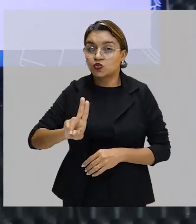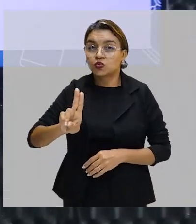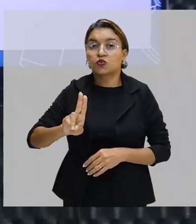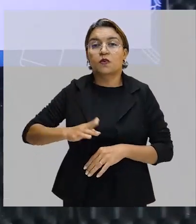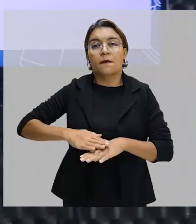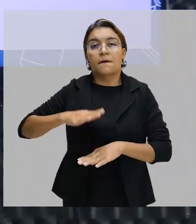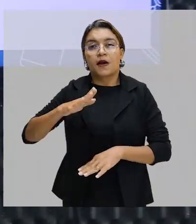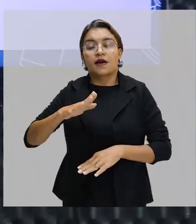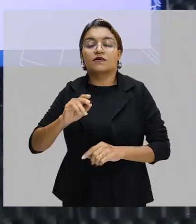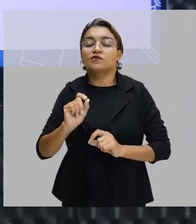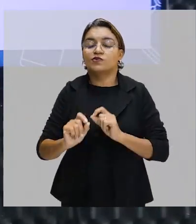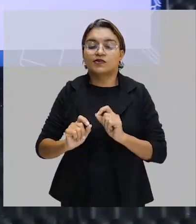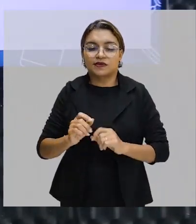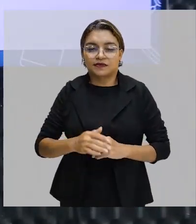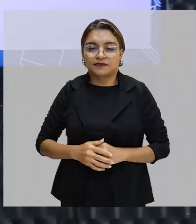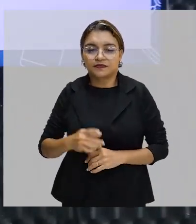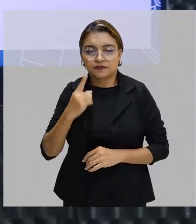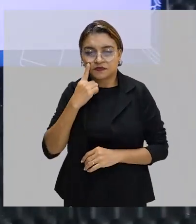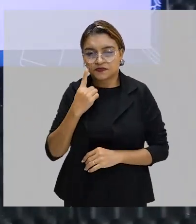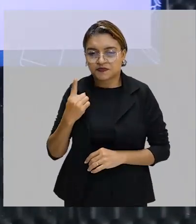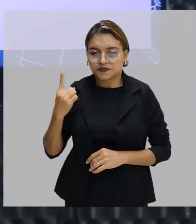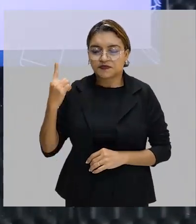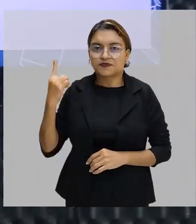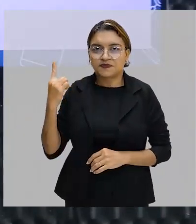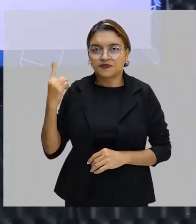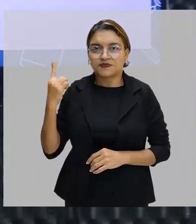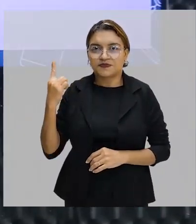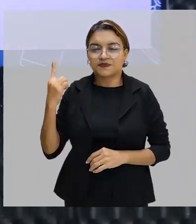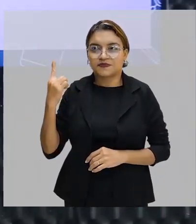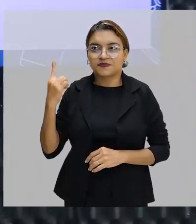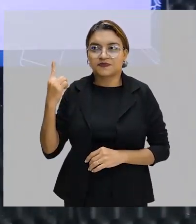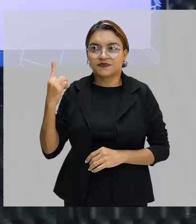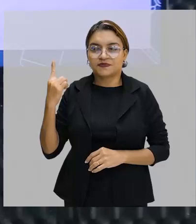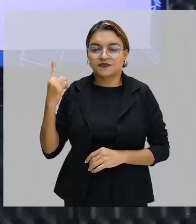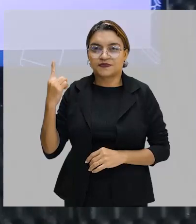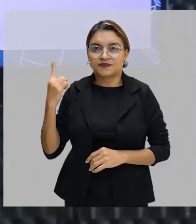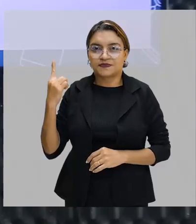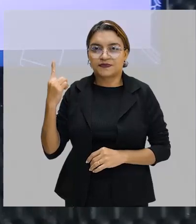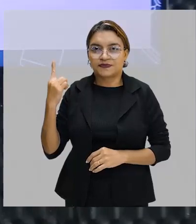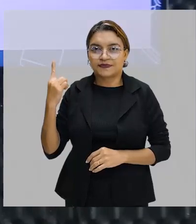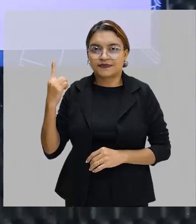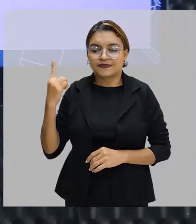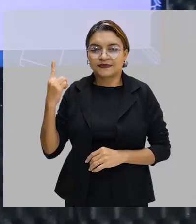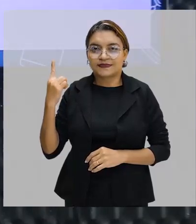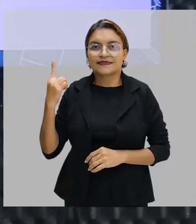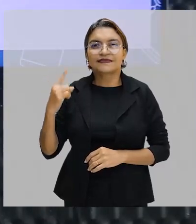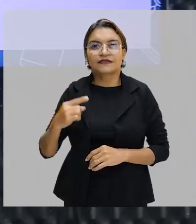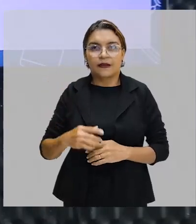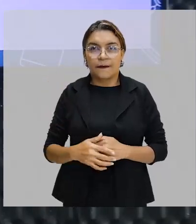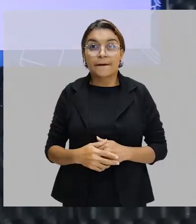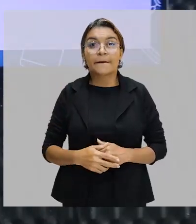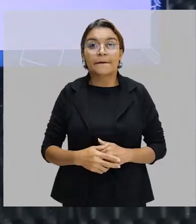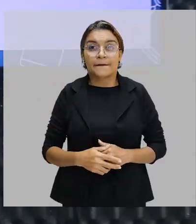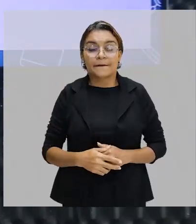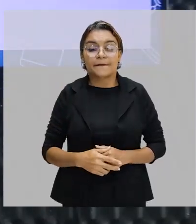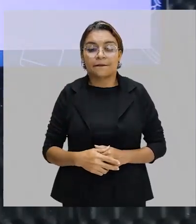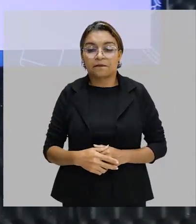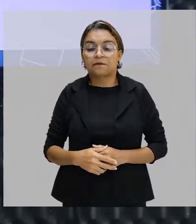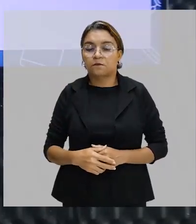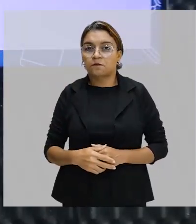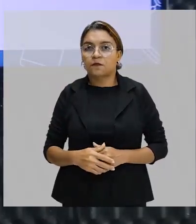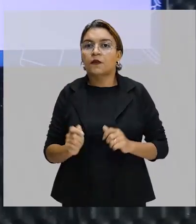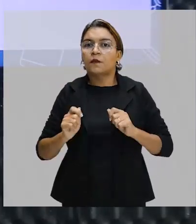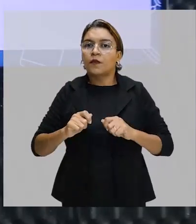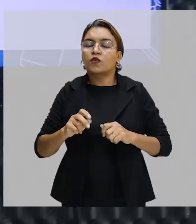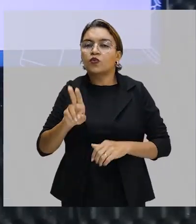temos to talk about names, ages, feeling, nationalities and professions. Então, nós